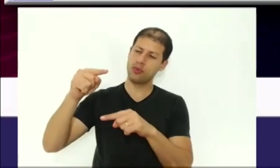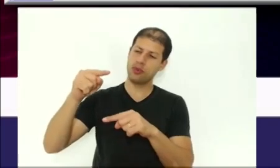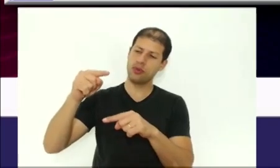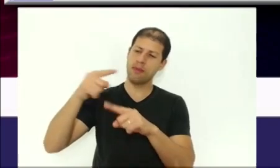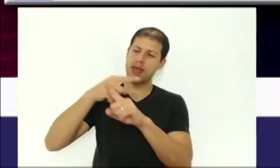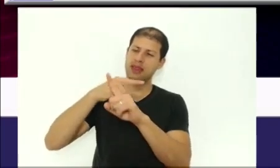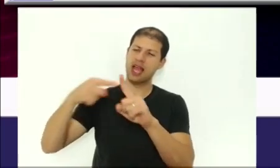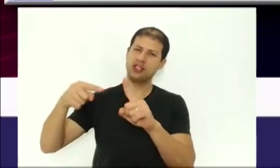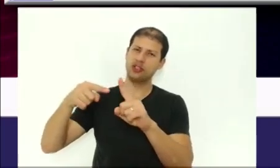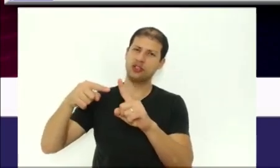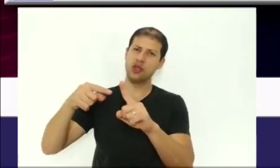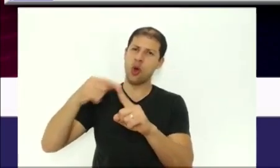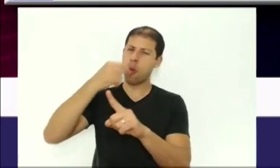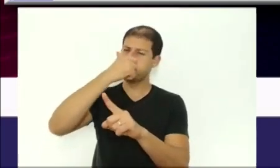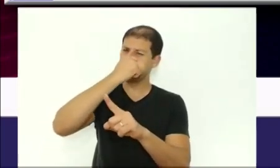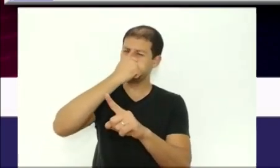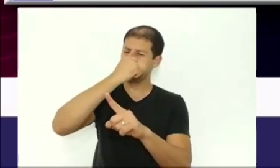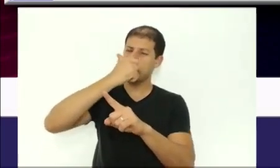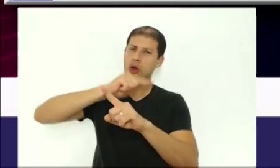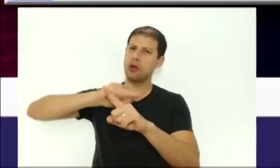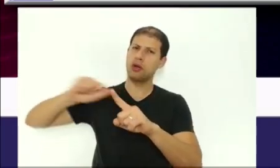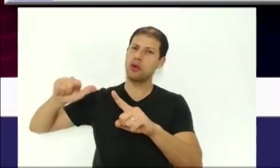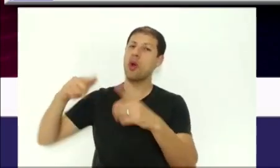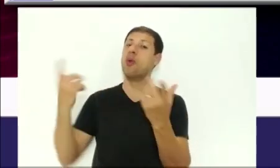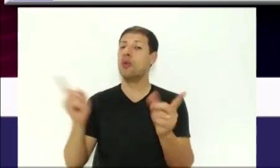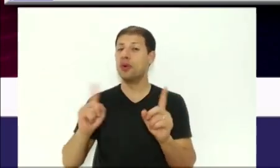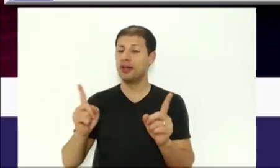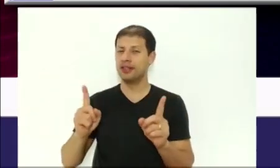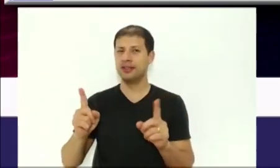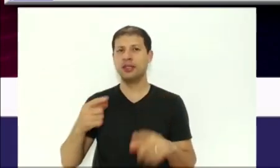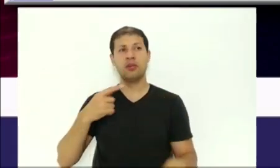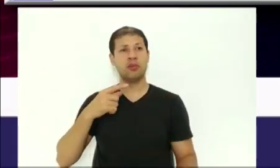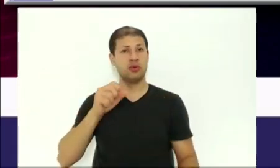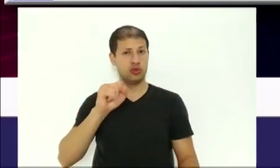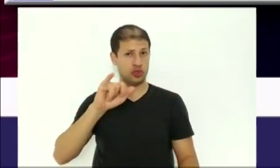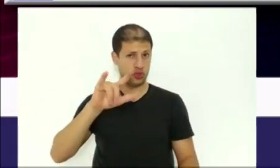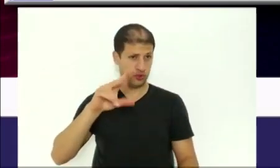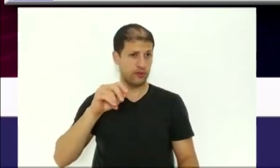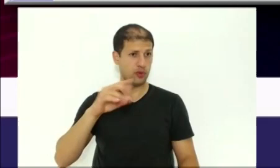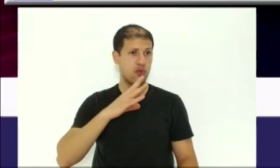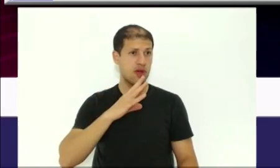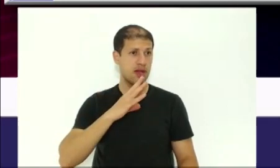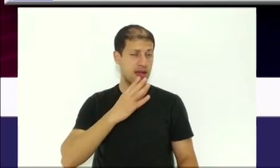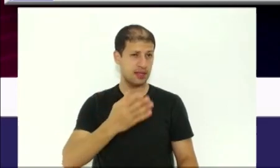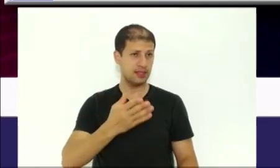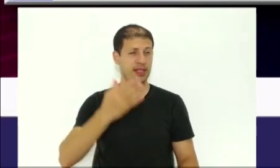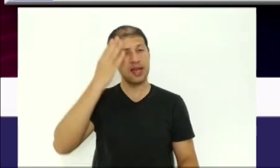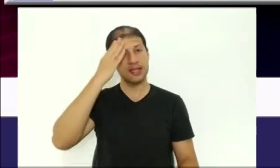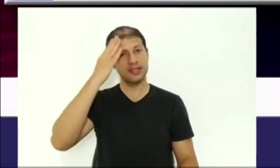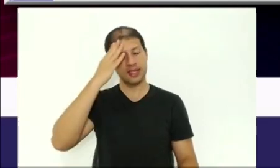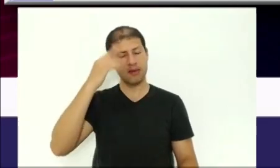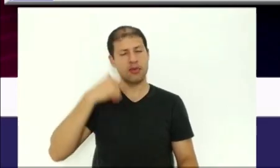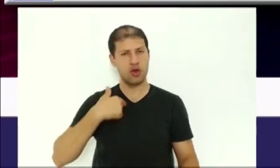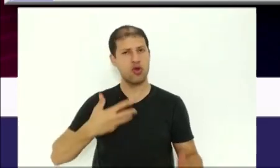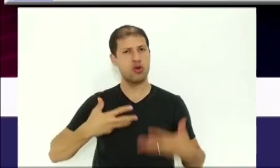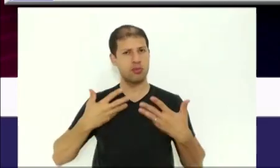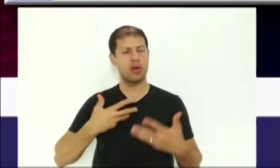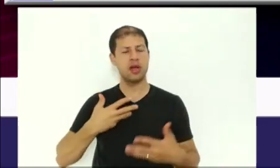tudo é uma questão de atitude. Para o Silvio, as pessoas que conhecem o Silvio sabem que eu sou um entusiasta e o copo